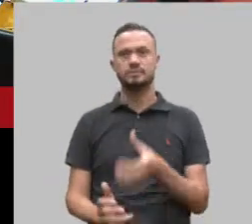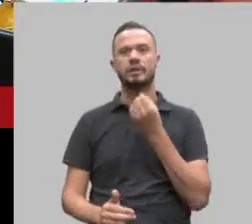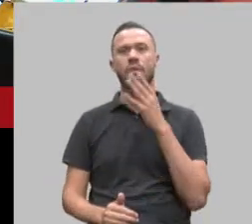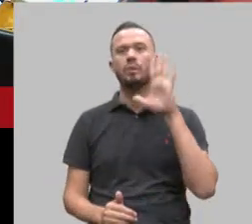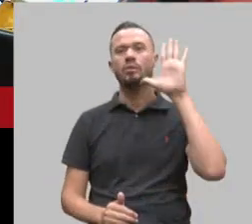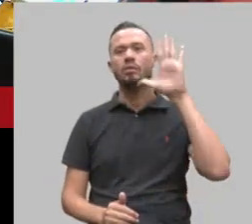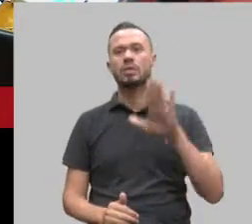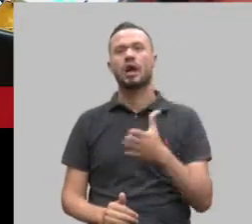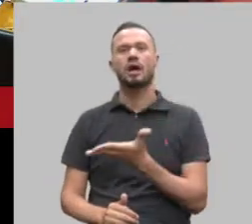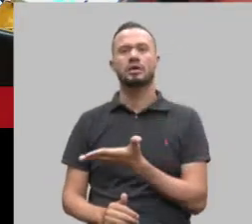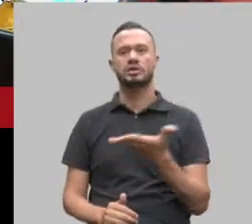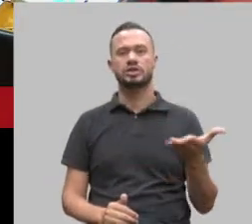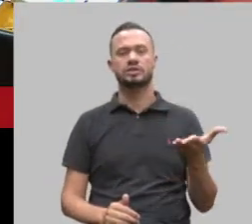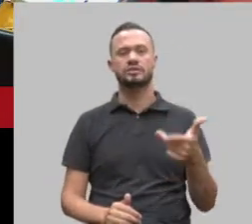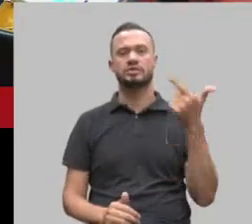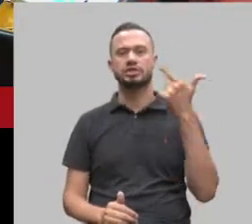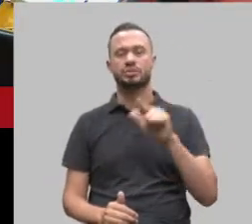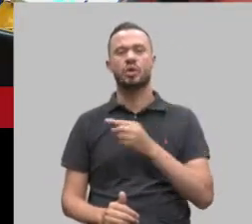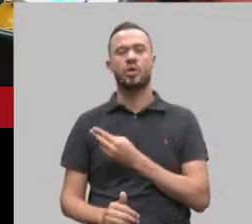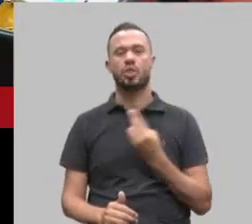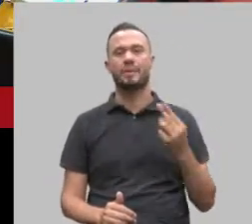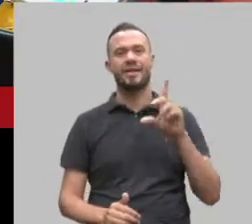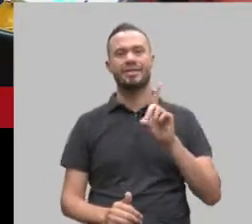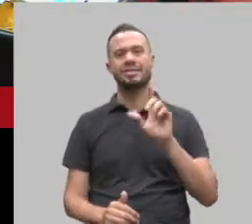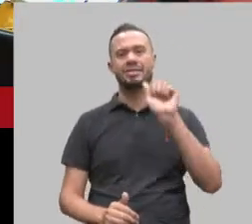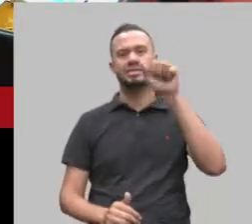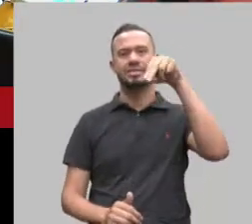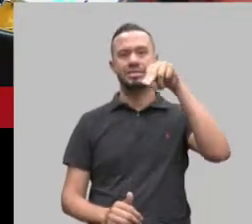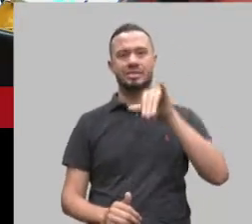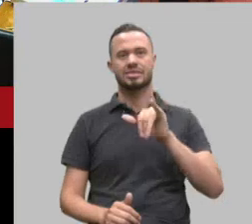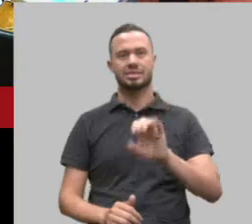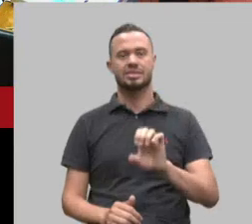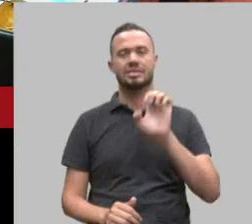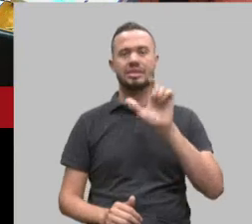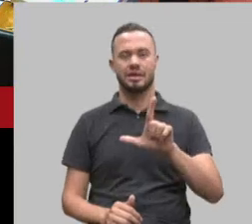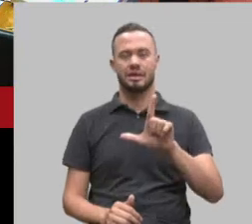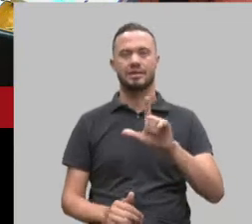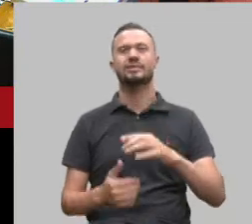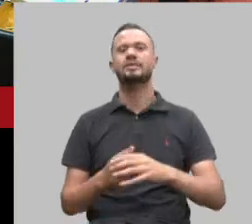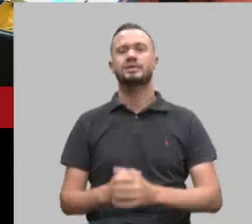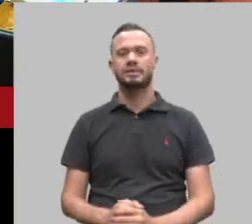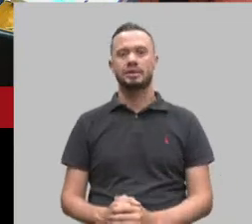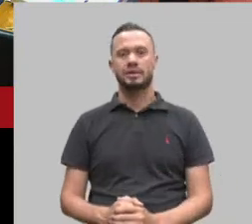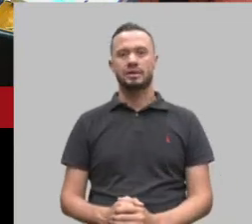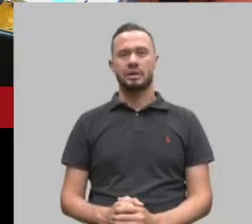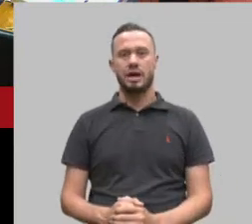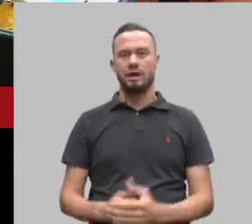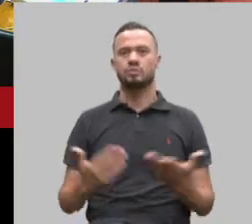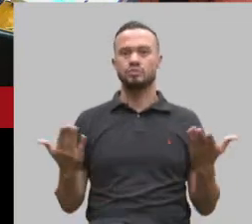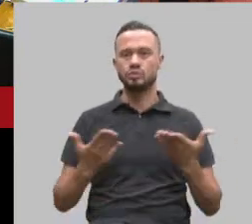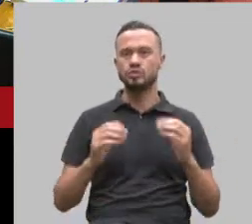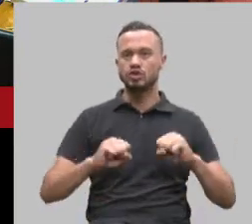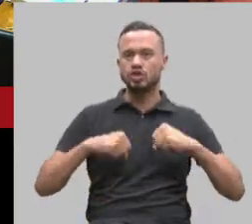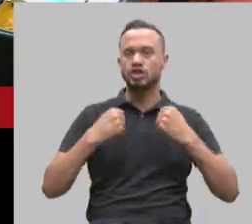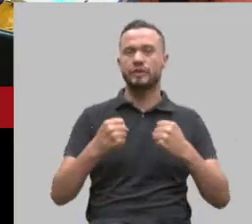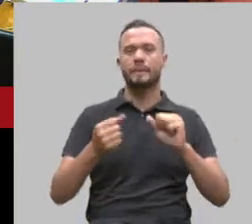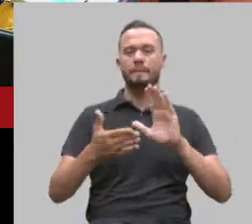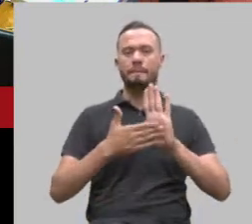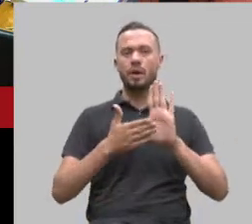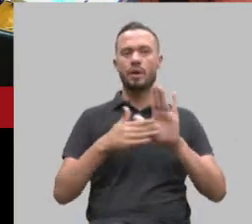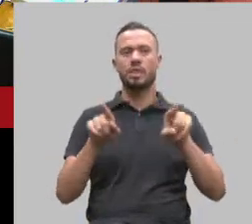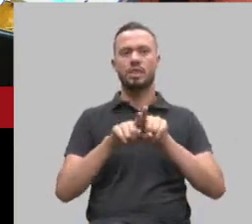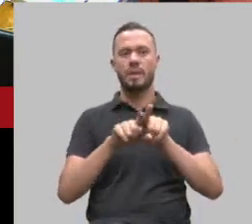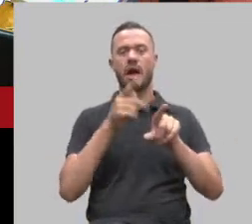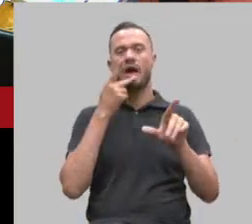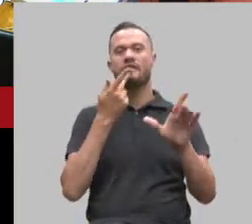como repetir meu nome Dani hen Marcelo do poço venho aqui defender essa proposta citando alguns artigos que são